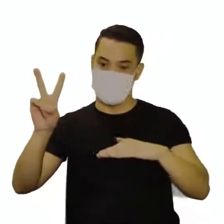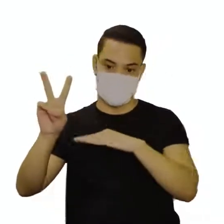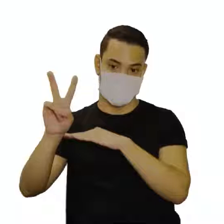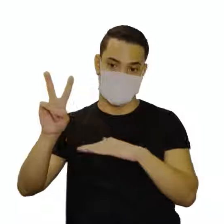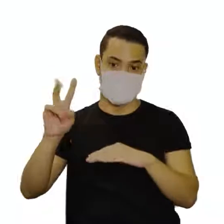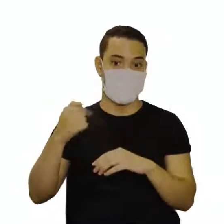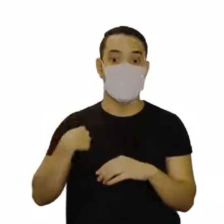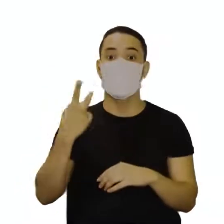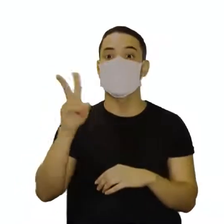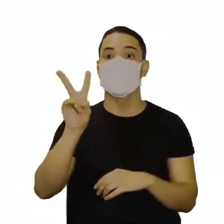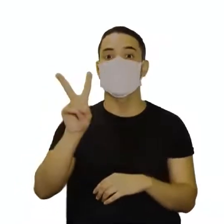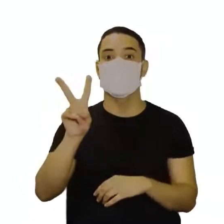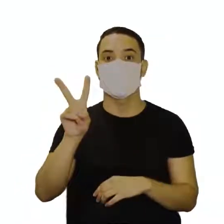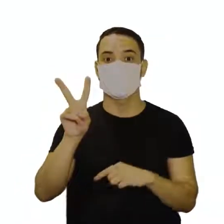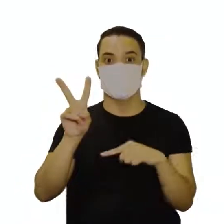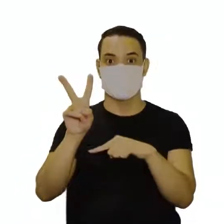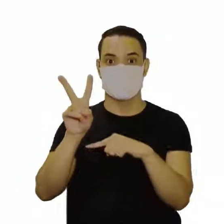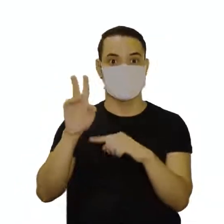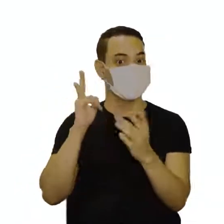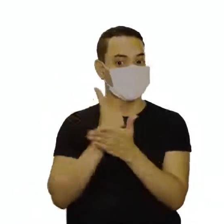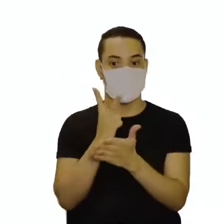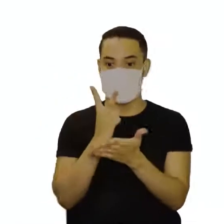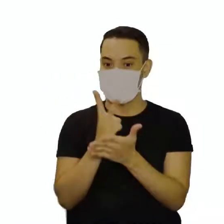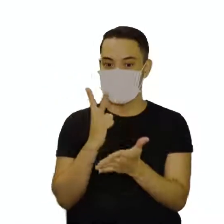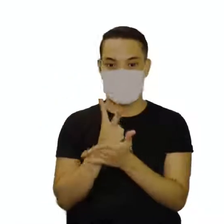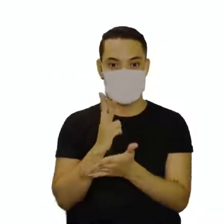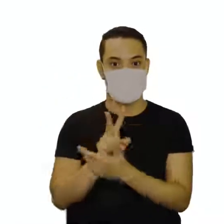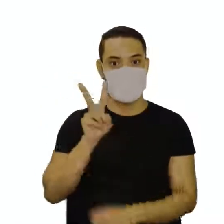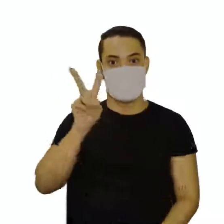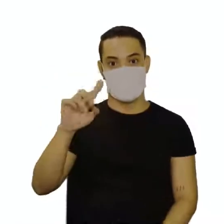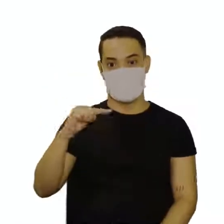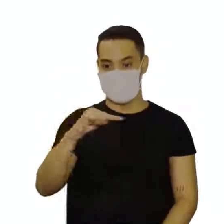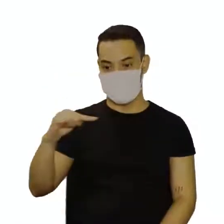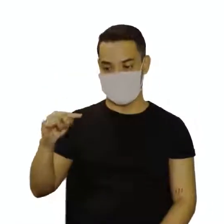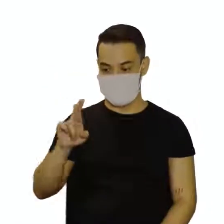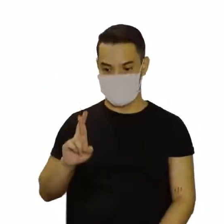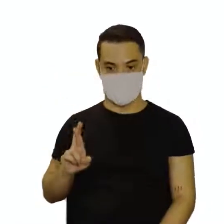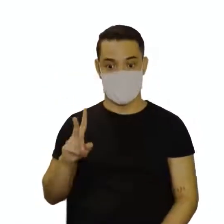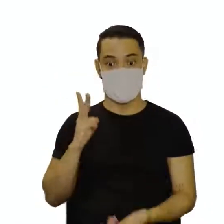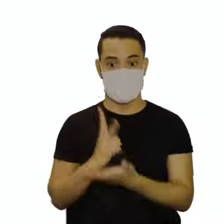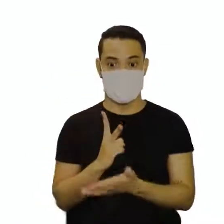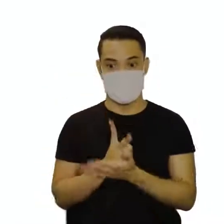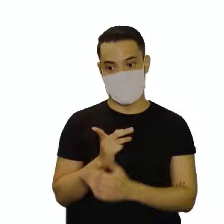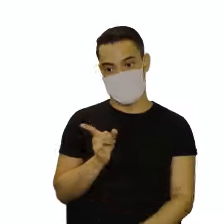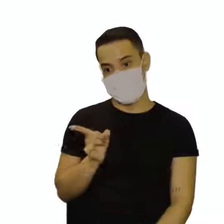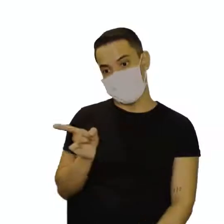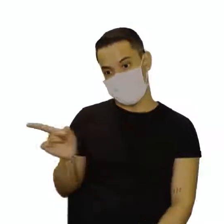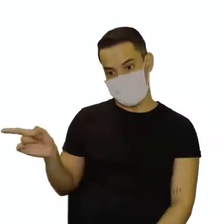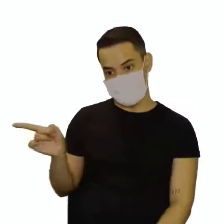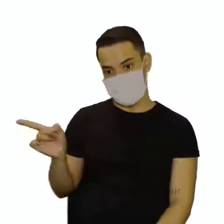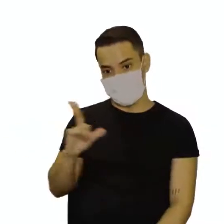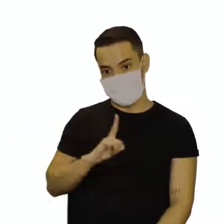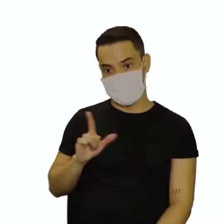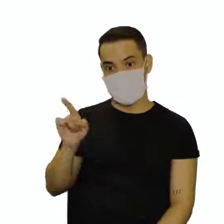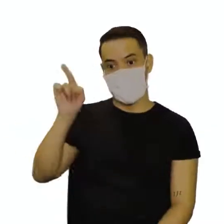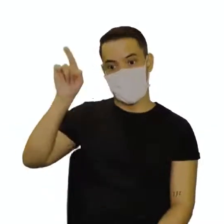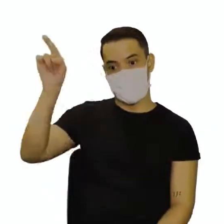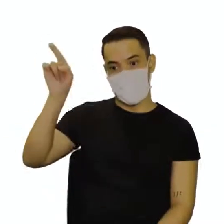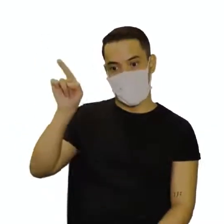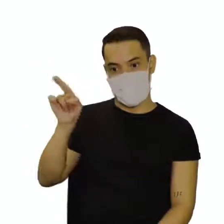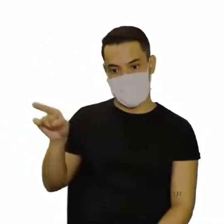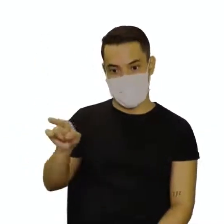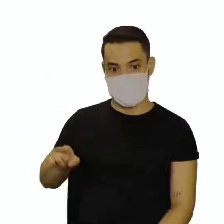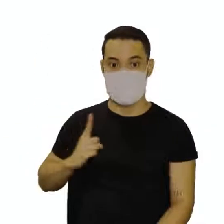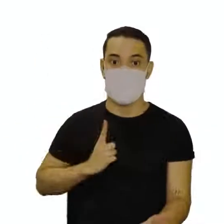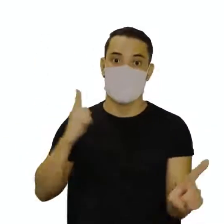legal e simples. Então toda vez que você tem aí, deixa eu voltar. Toda vez que você tem esses três, que você quer